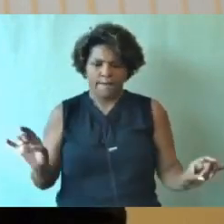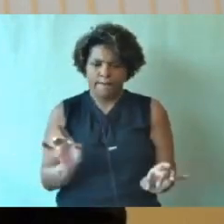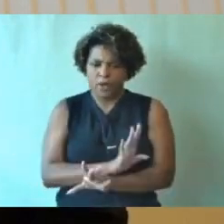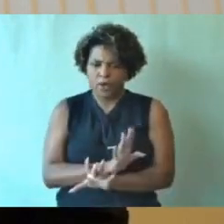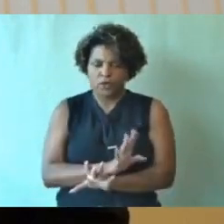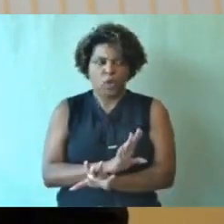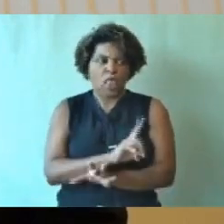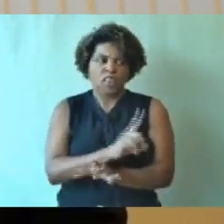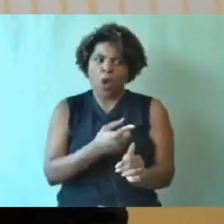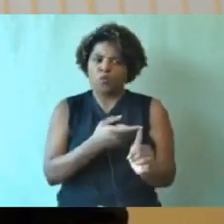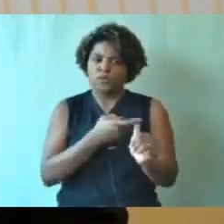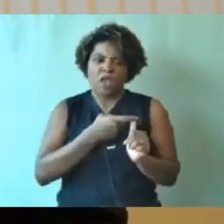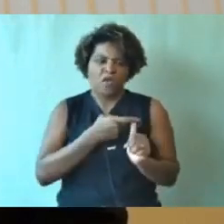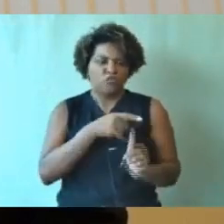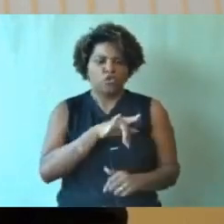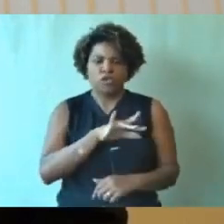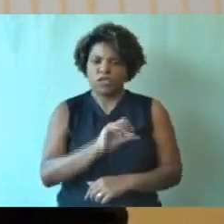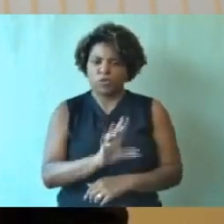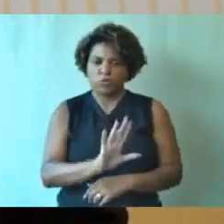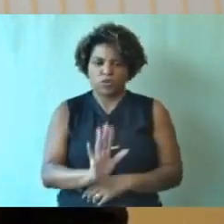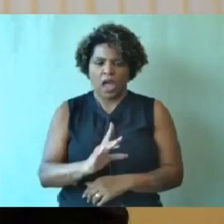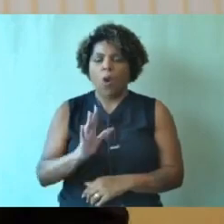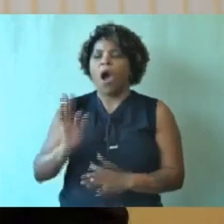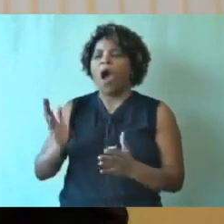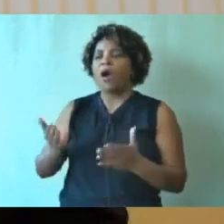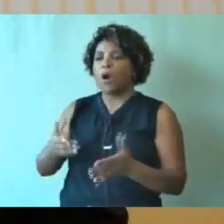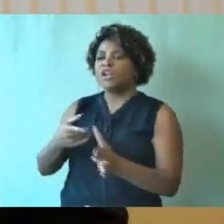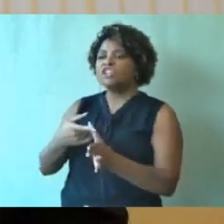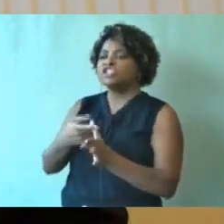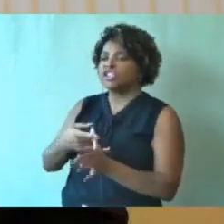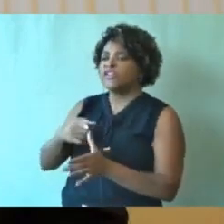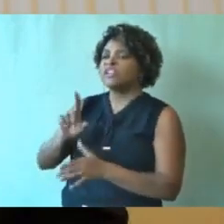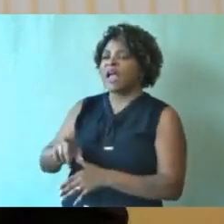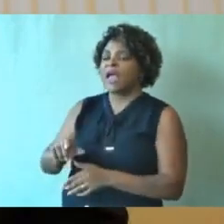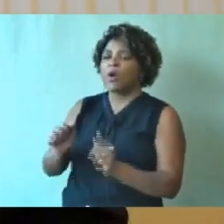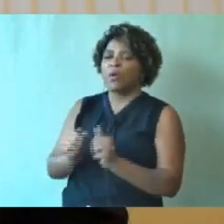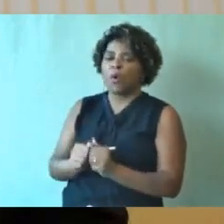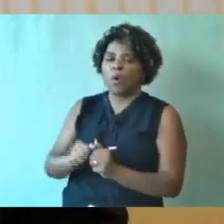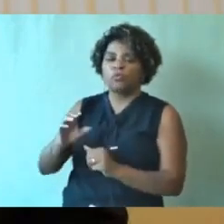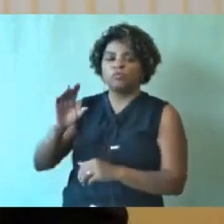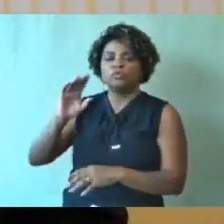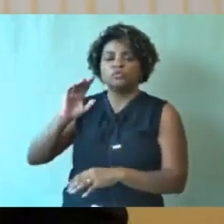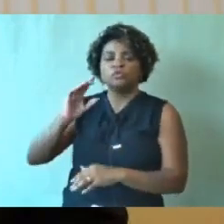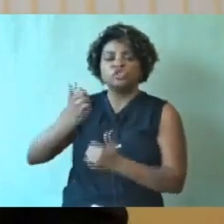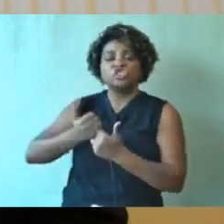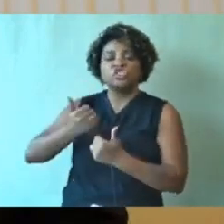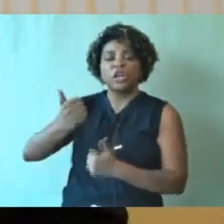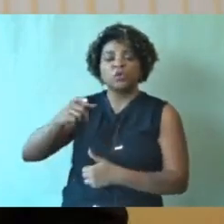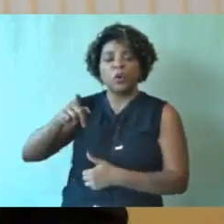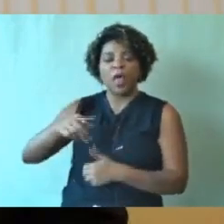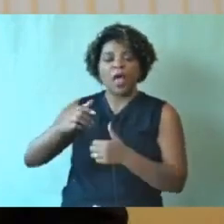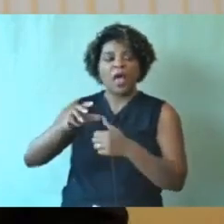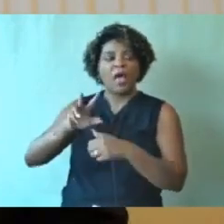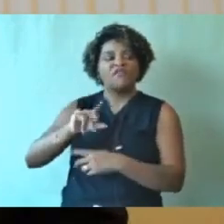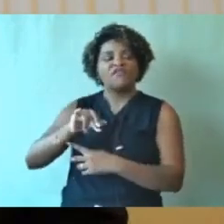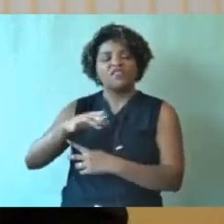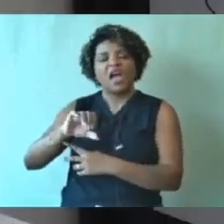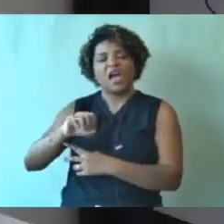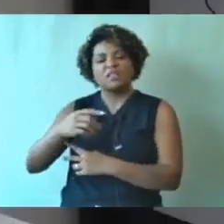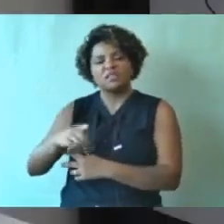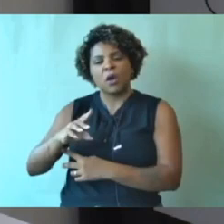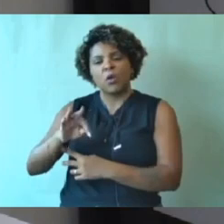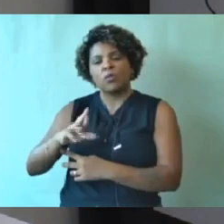Torres. Então, a motivação do senhor, então, de fazer essa triangulação é que você alongou o